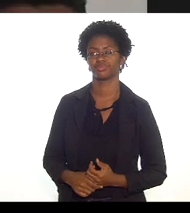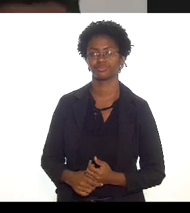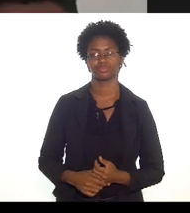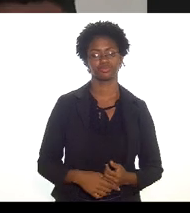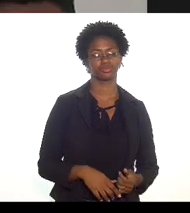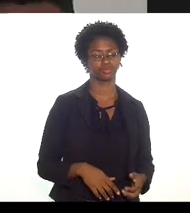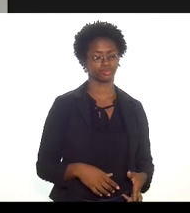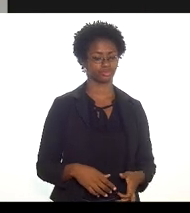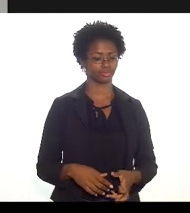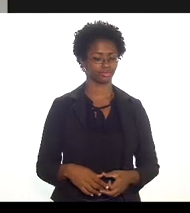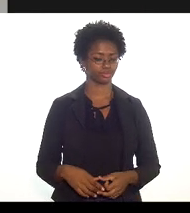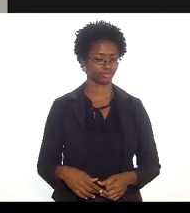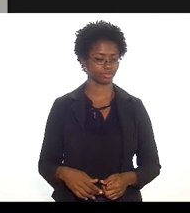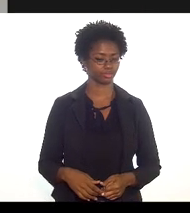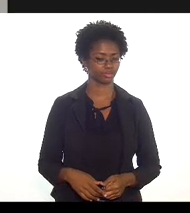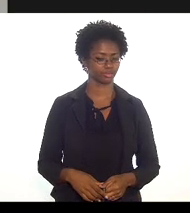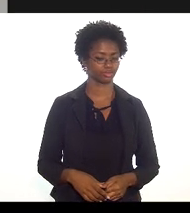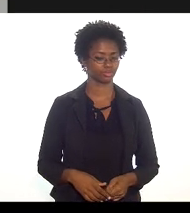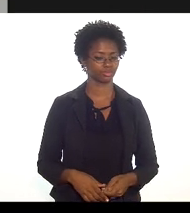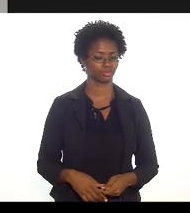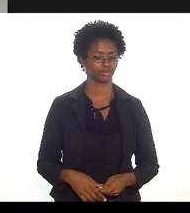secretária.